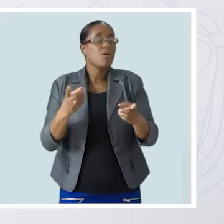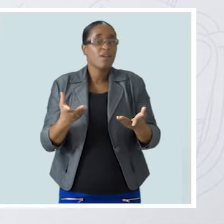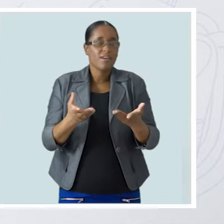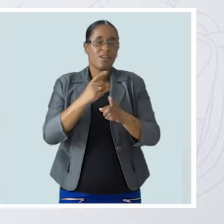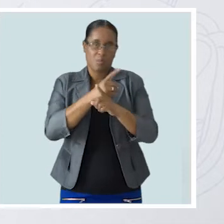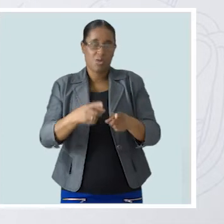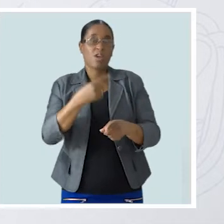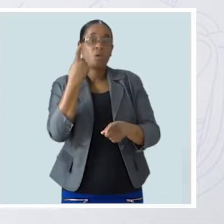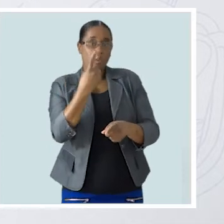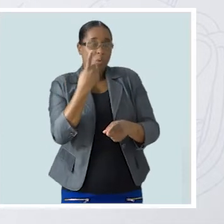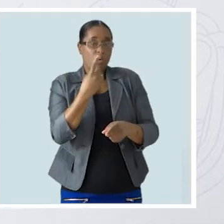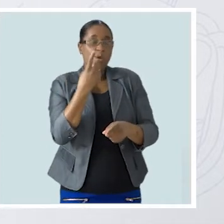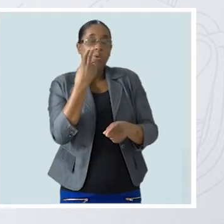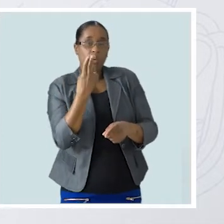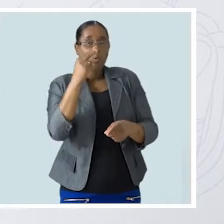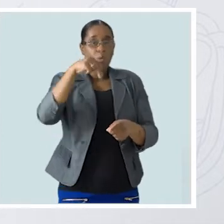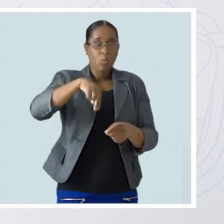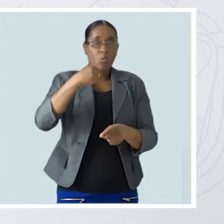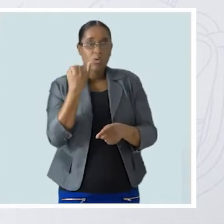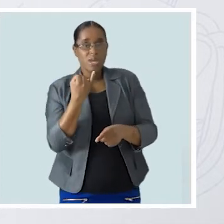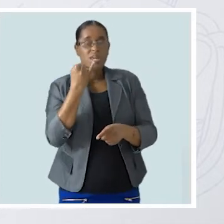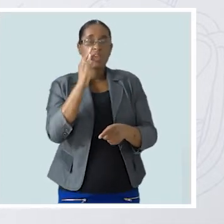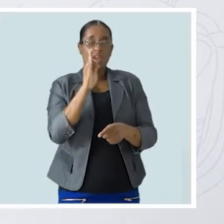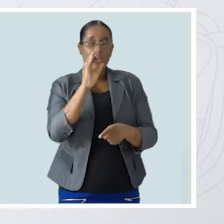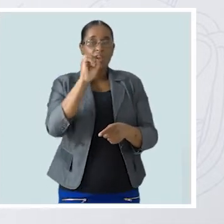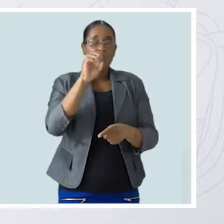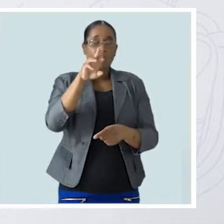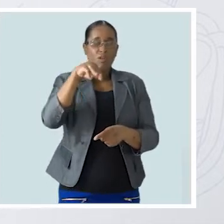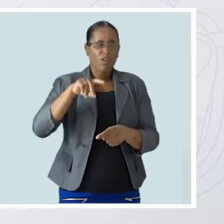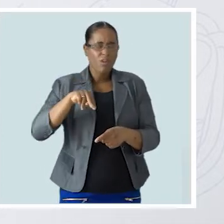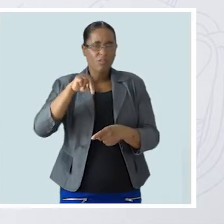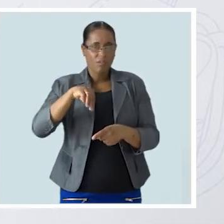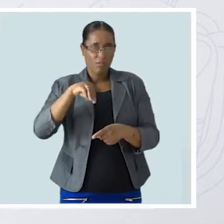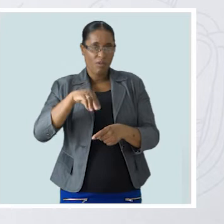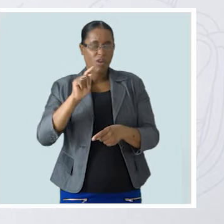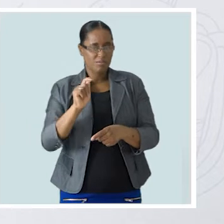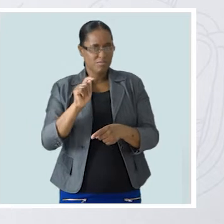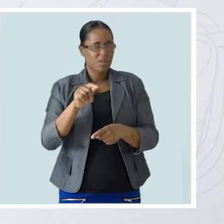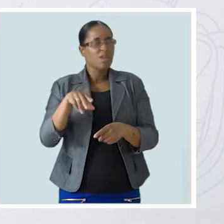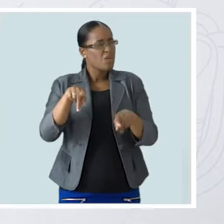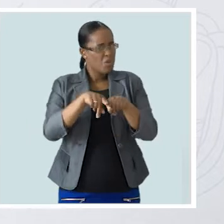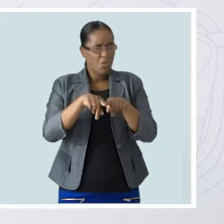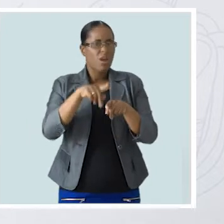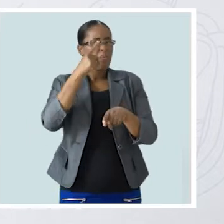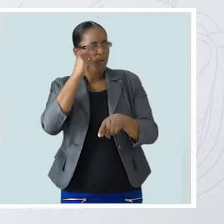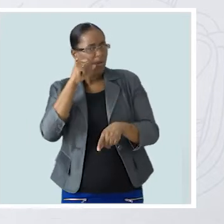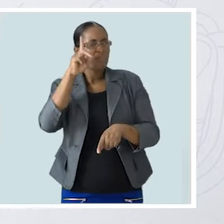uniforme, serve tanto para feminino como para masculino. Perfeito, já vi que